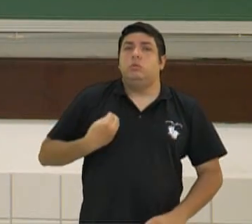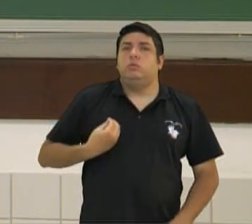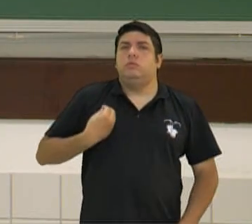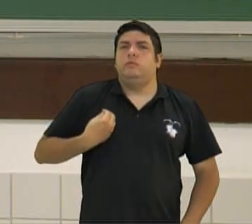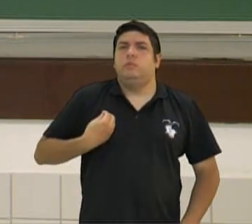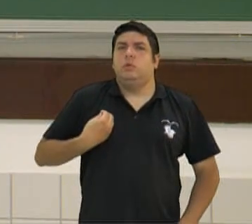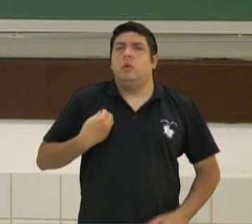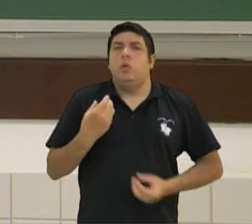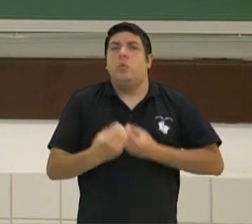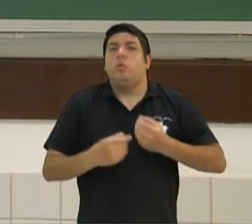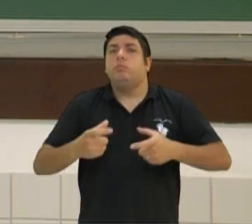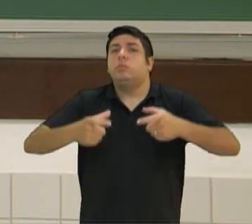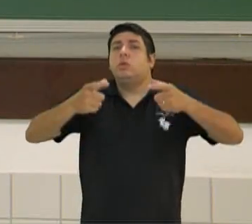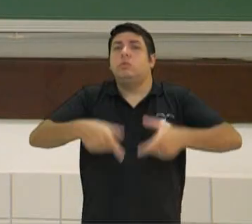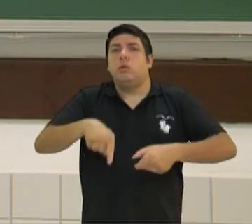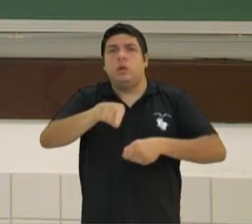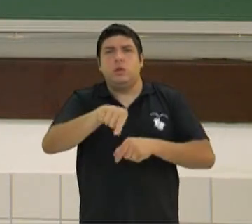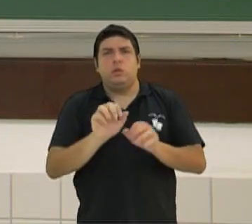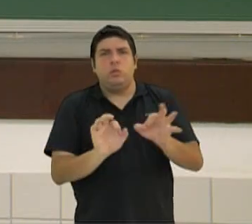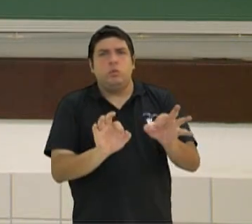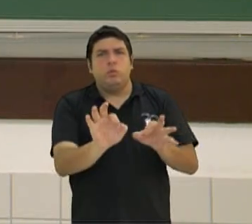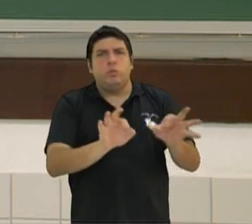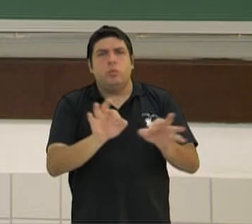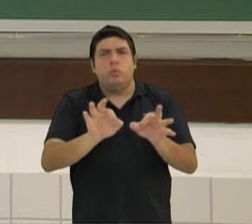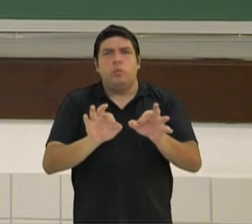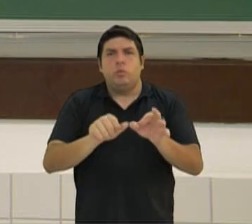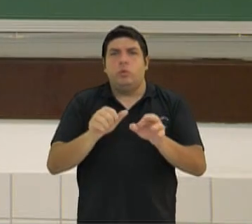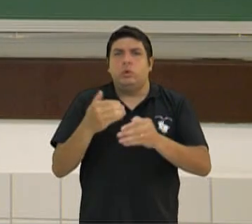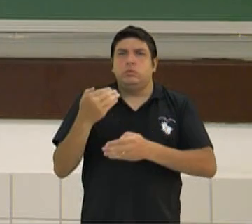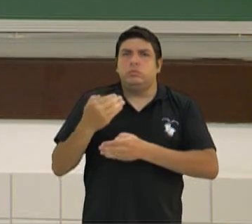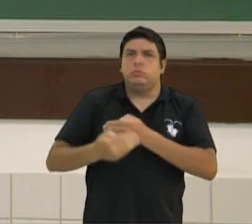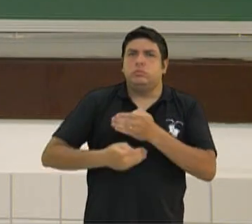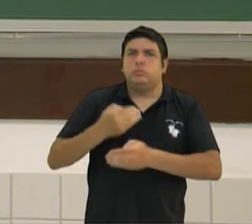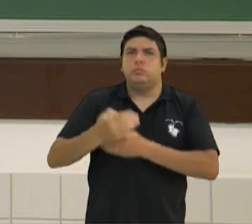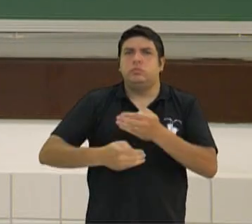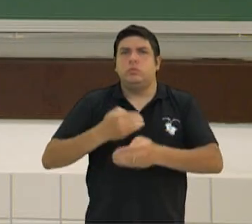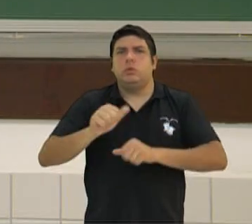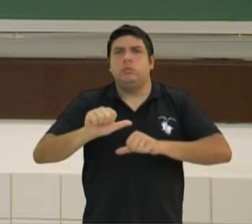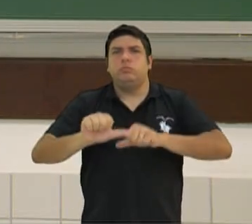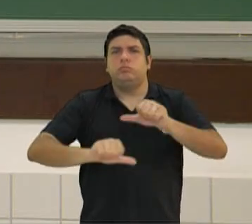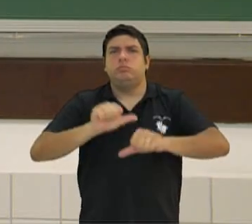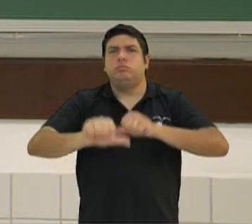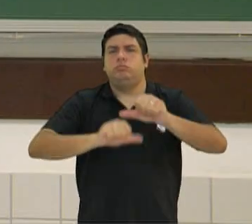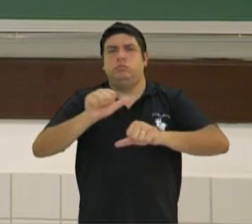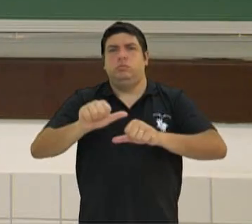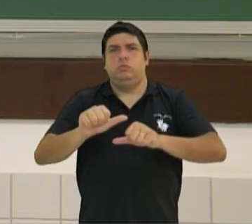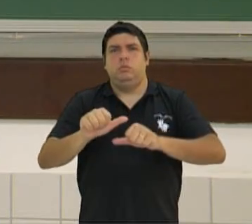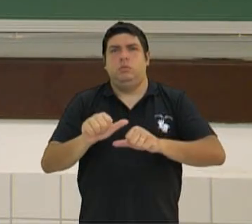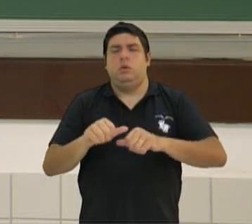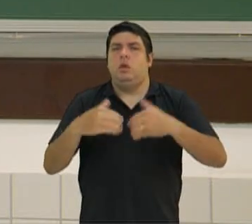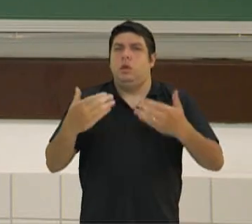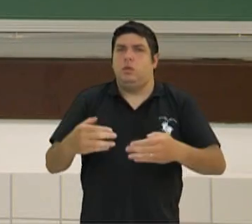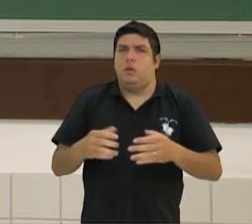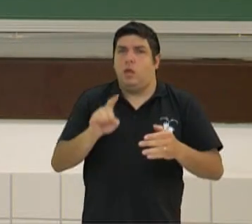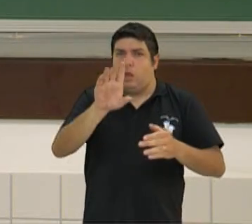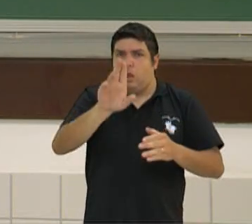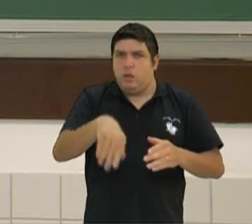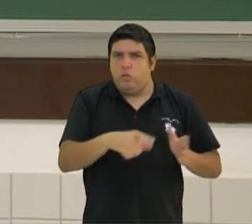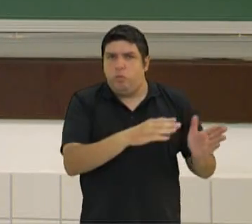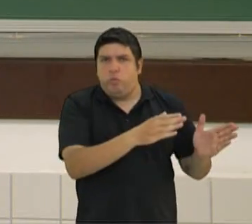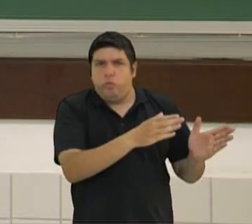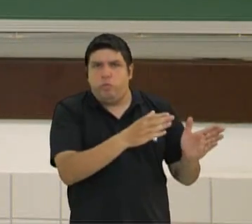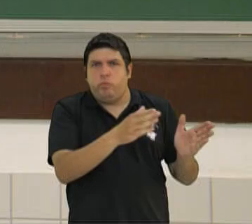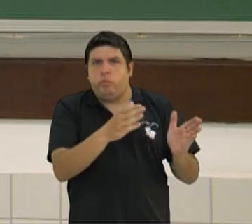estar organizado naquele lugar, vai se modificar. Por isso a gente diz processo de